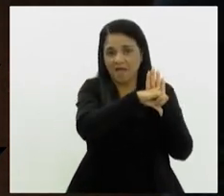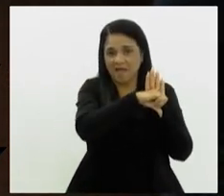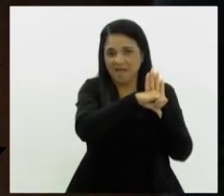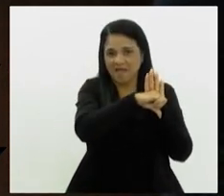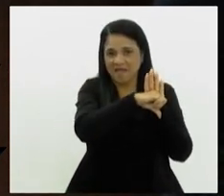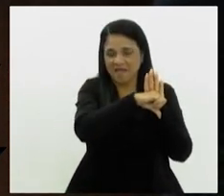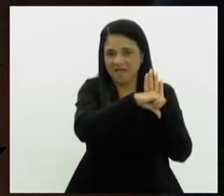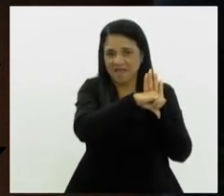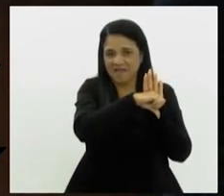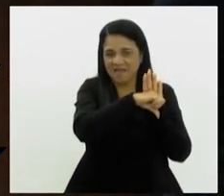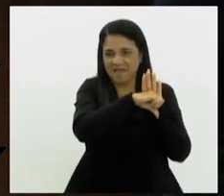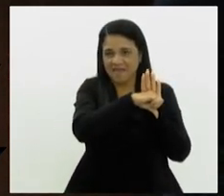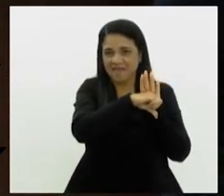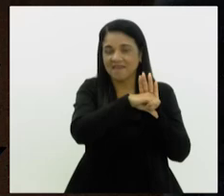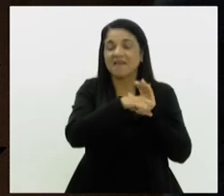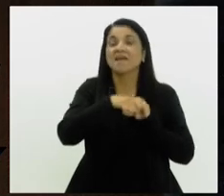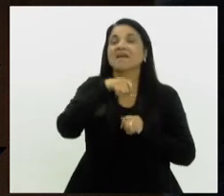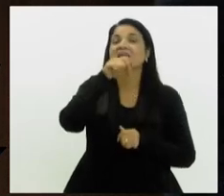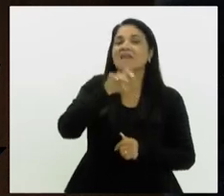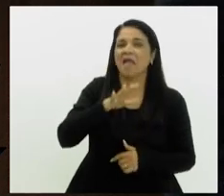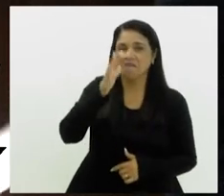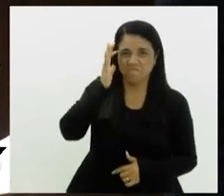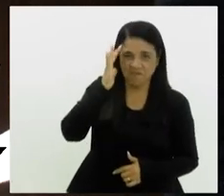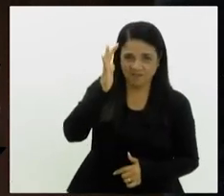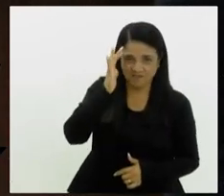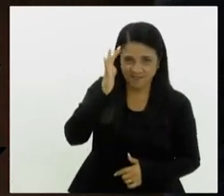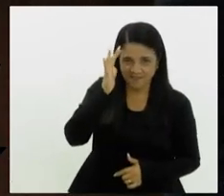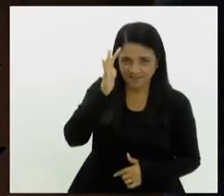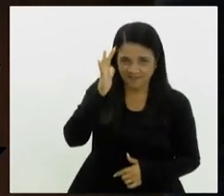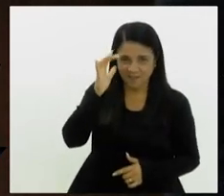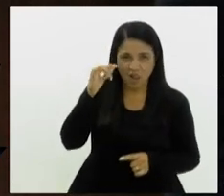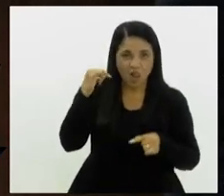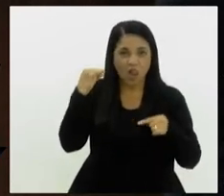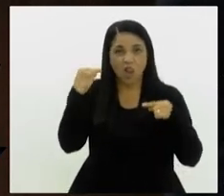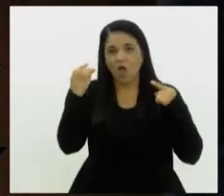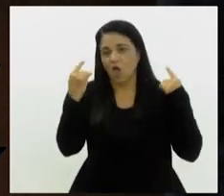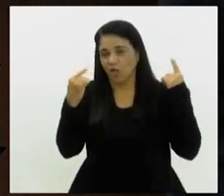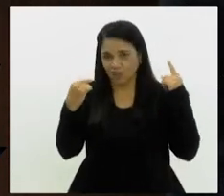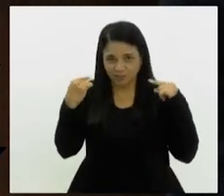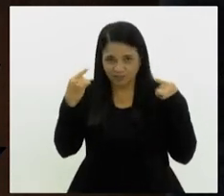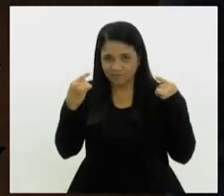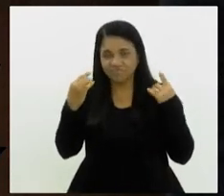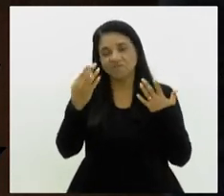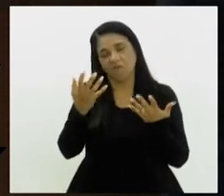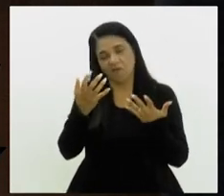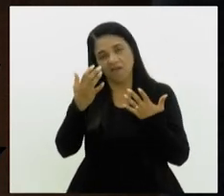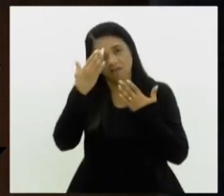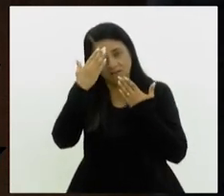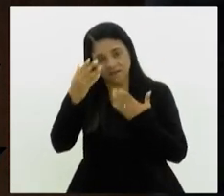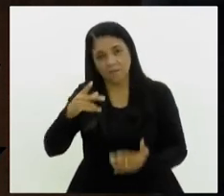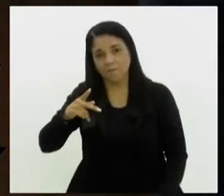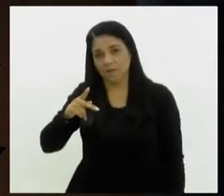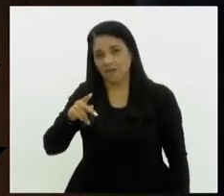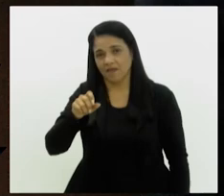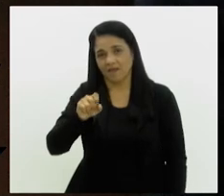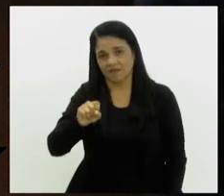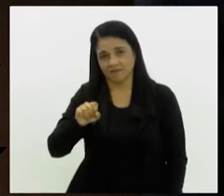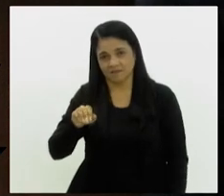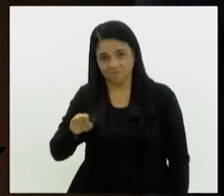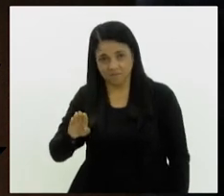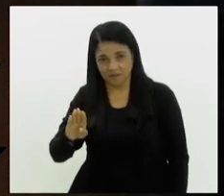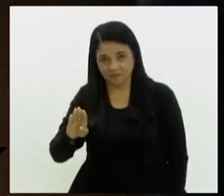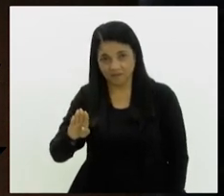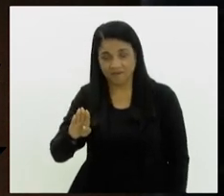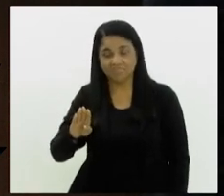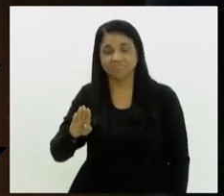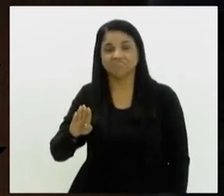poderia imaginar? Só um louco, né, poderia imaginar uma coisa dessa. Então, quero agradecer aqui o PSB e